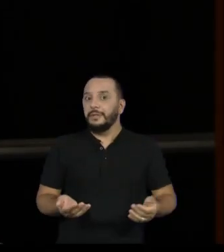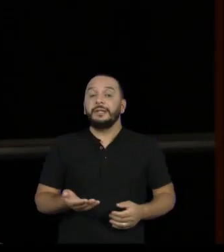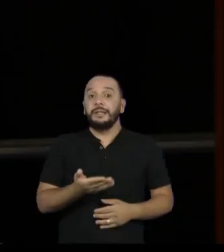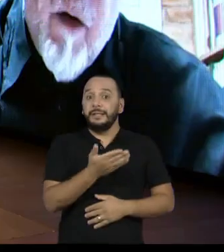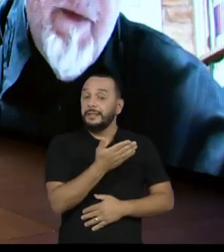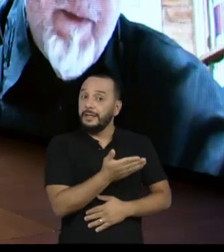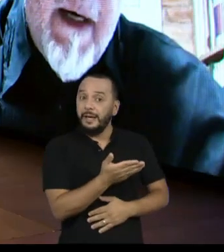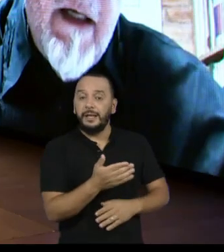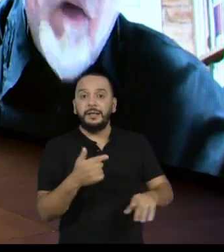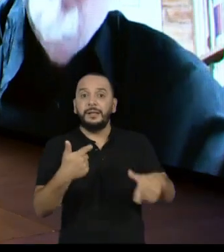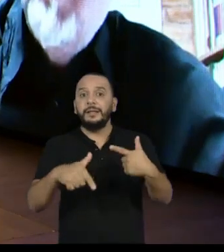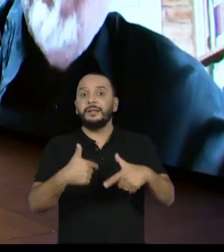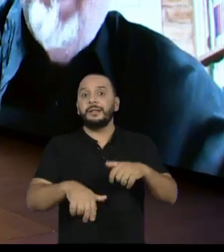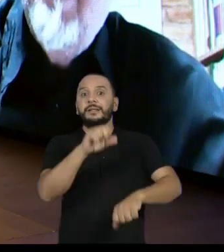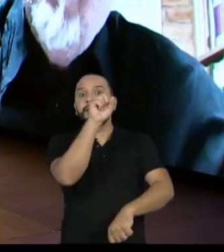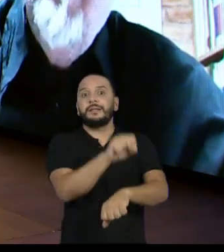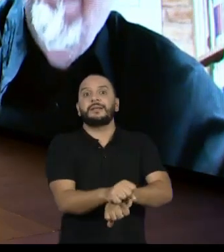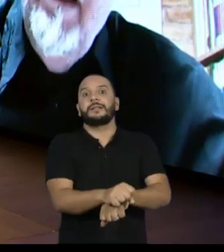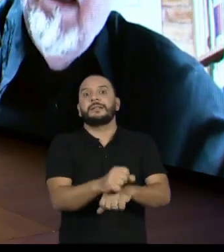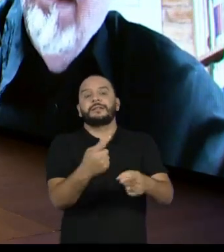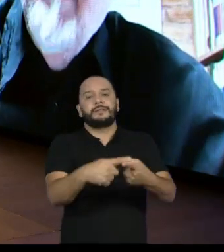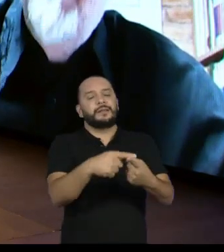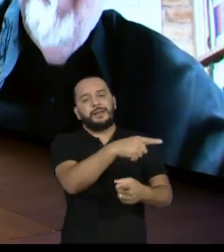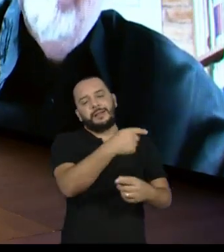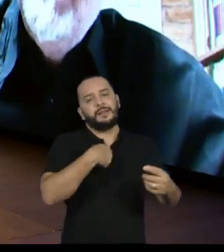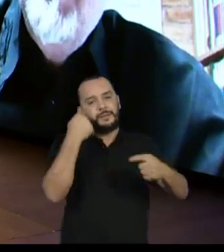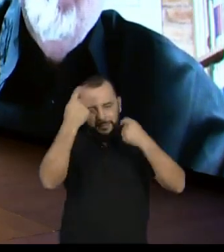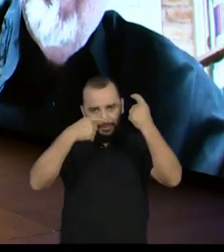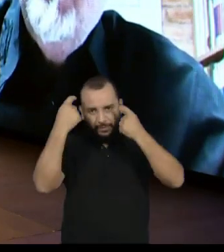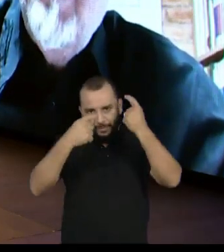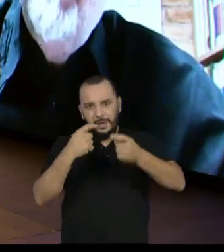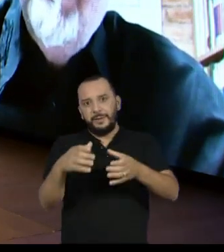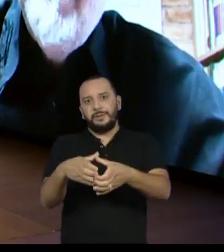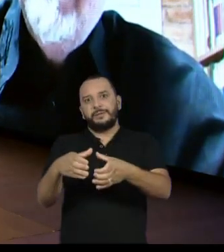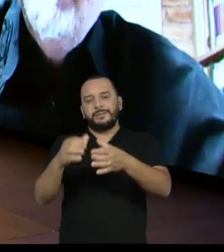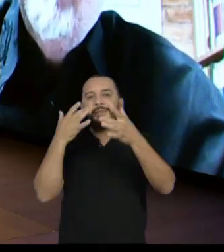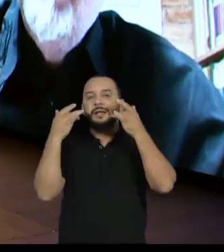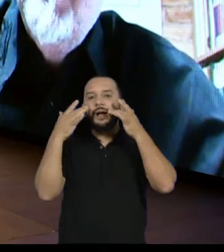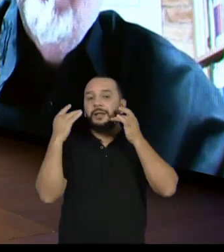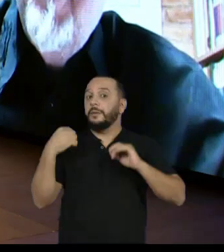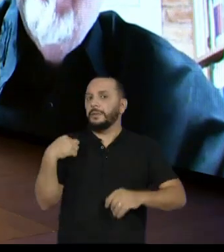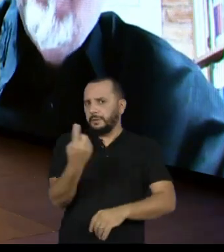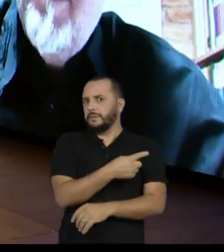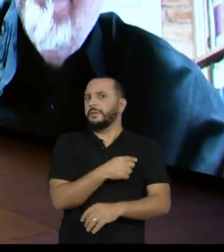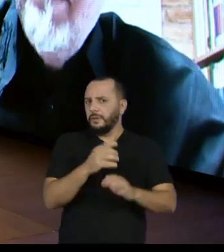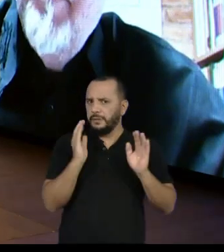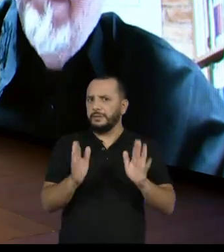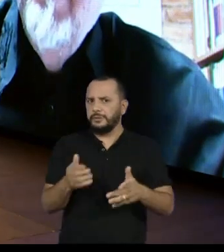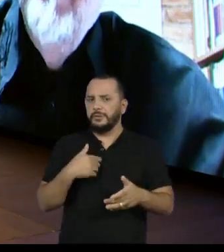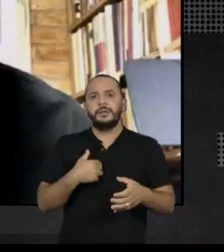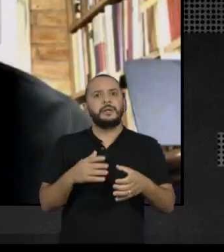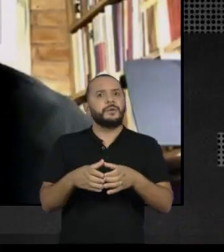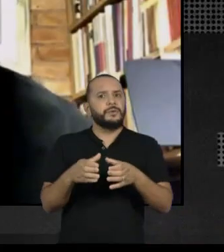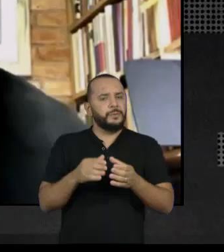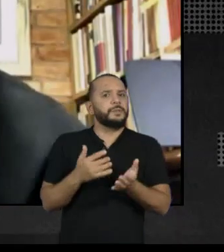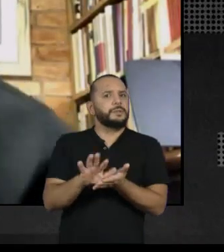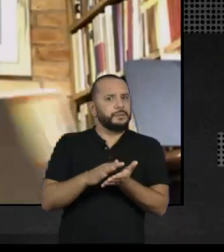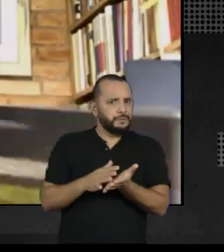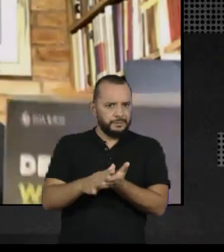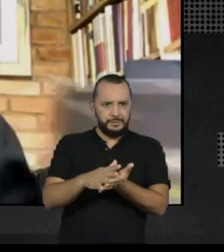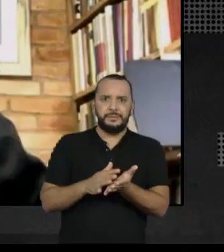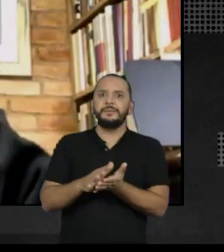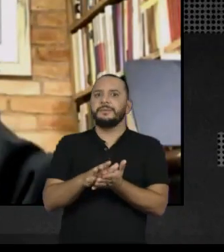aí foi outro encontro, que nem eu tive com a Cássia. São encontros de irmãos, entendeu? E aí ficamos trabalhando juntos há um